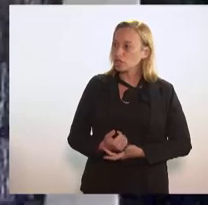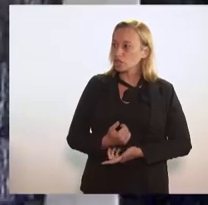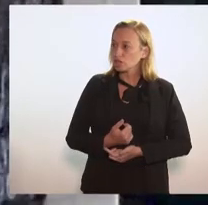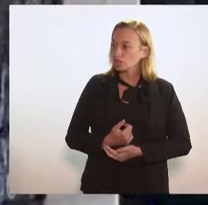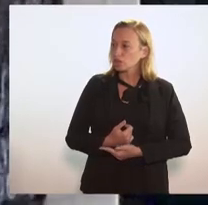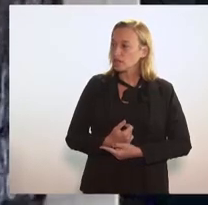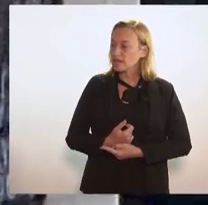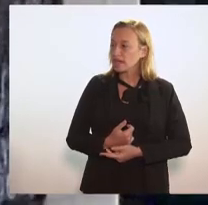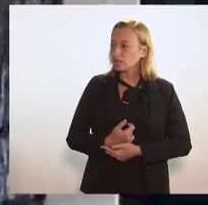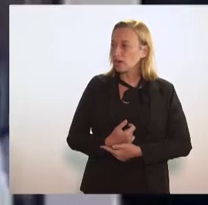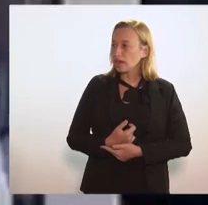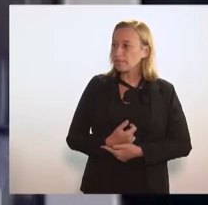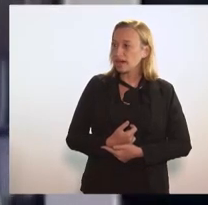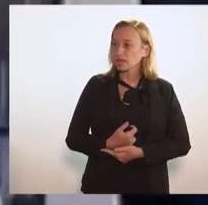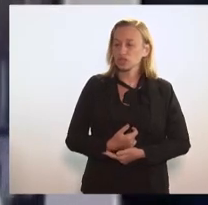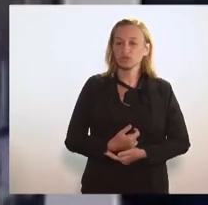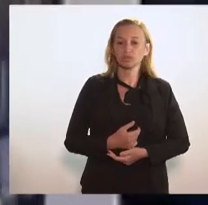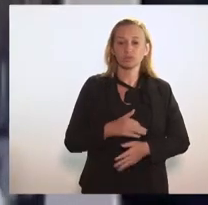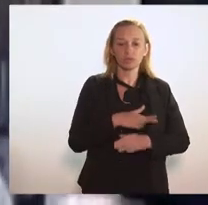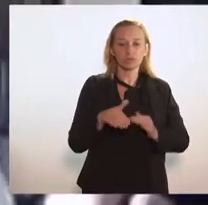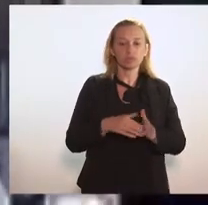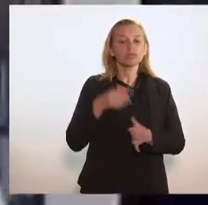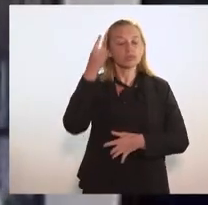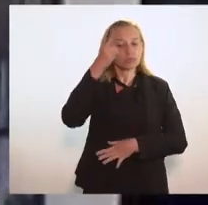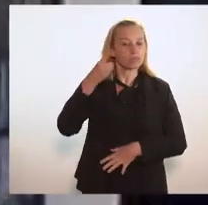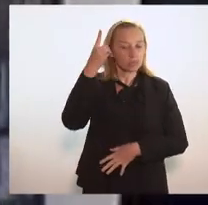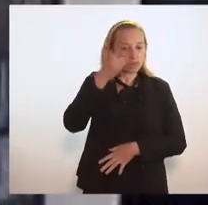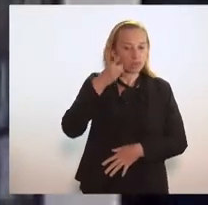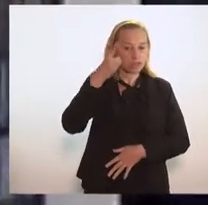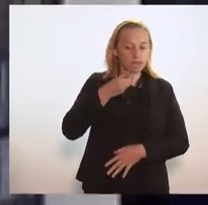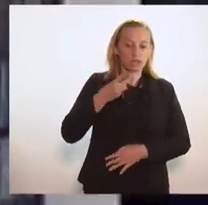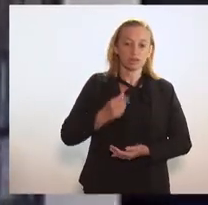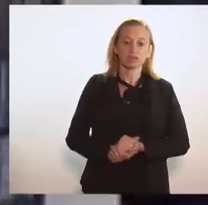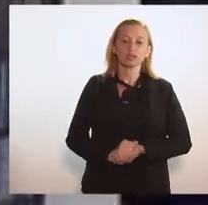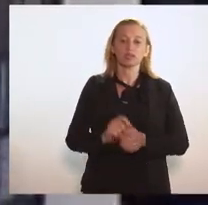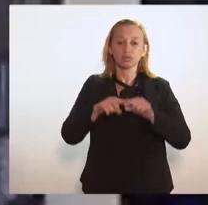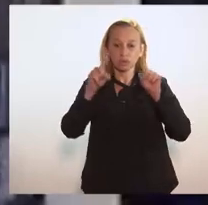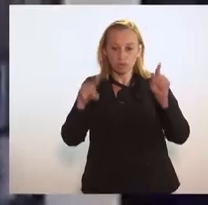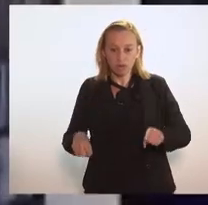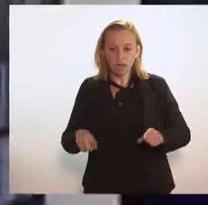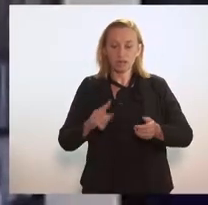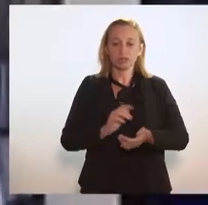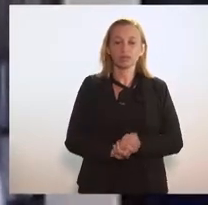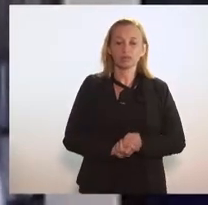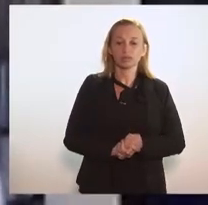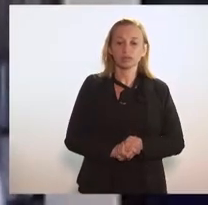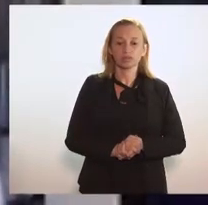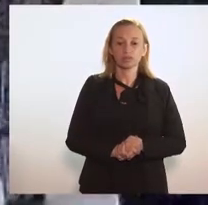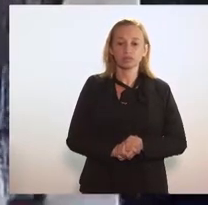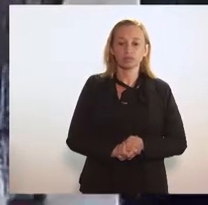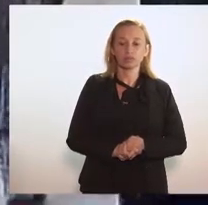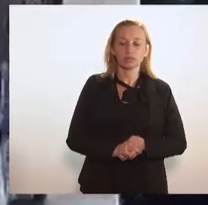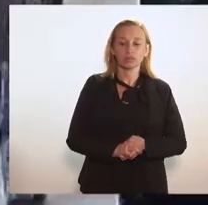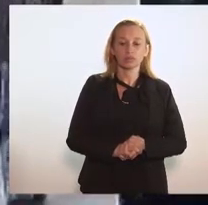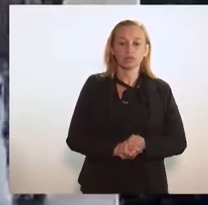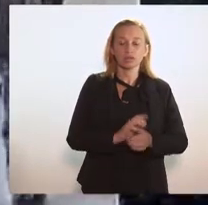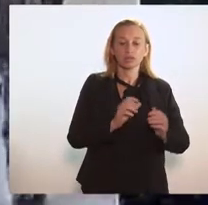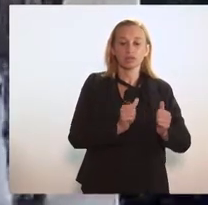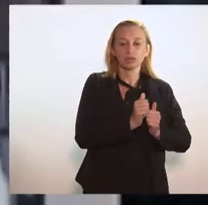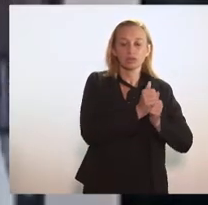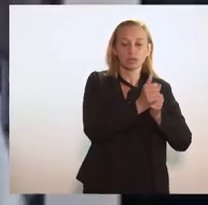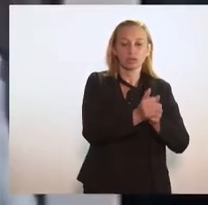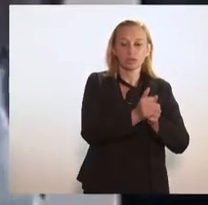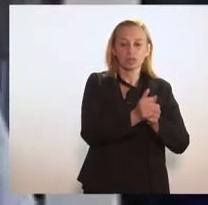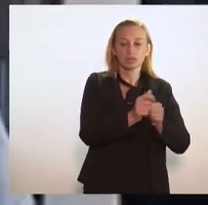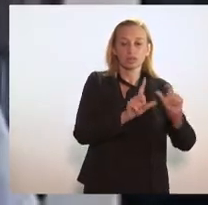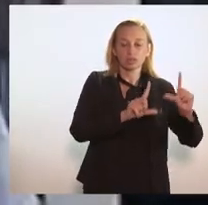horas deputados Presidente senhores deputados presentes funcionários Olá companheiros de 15